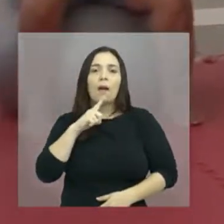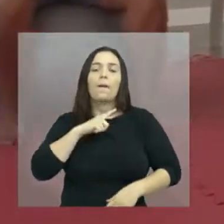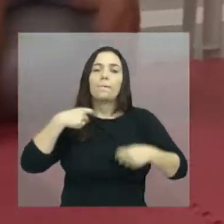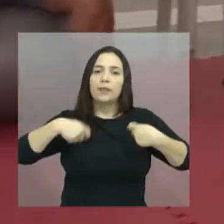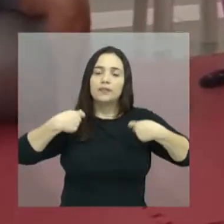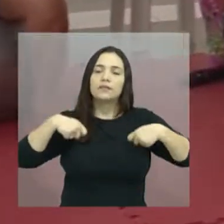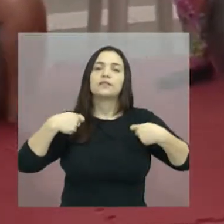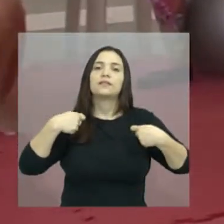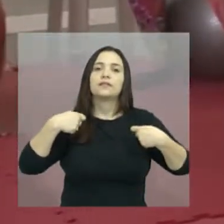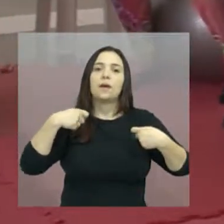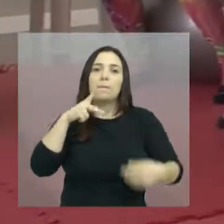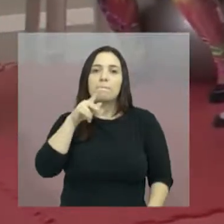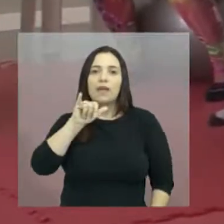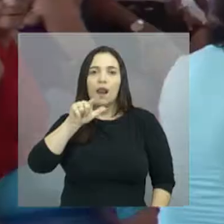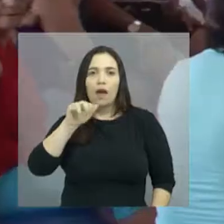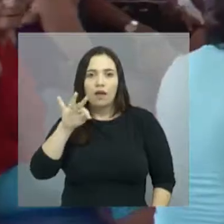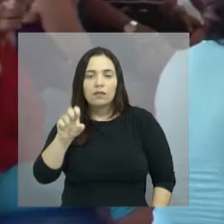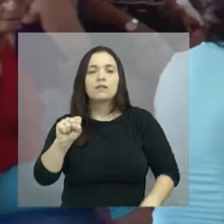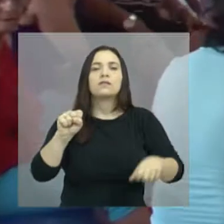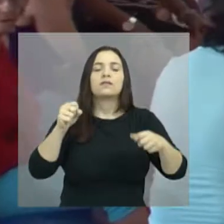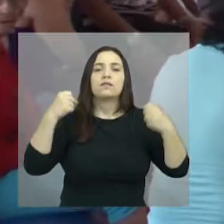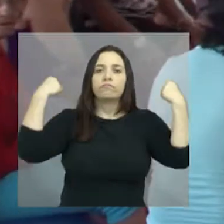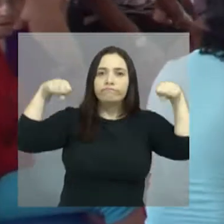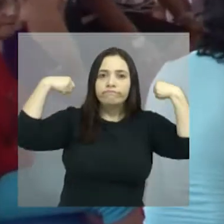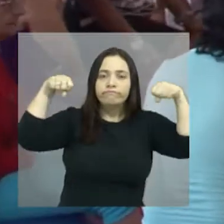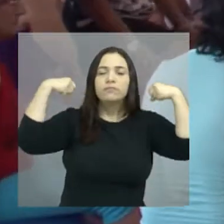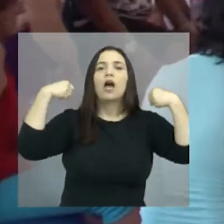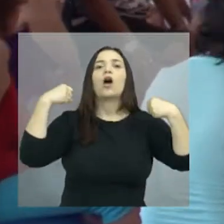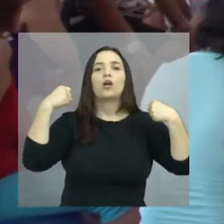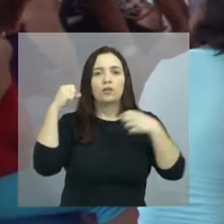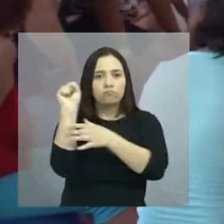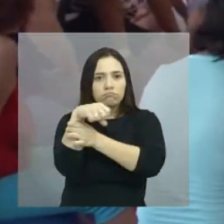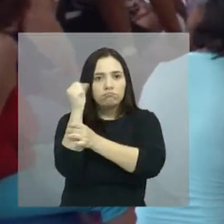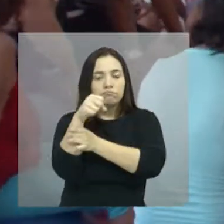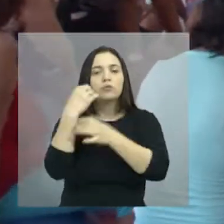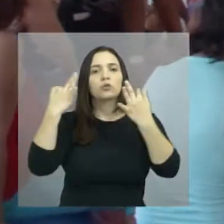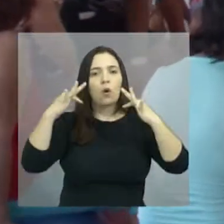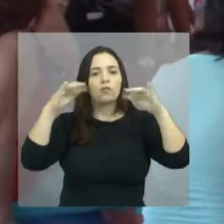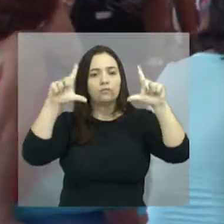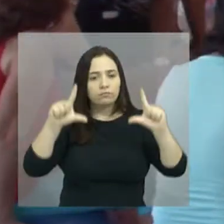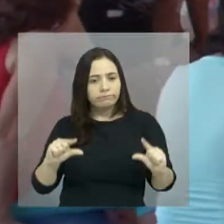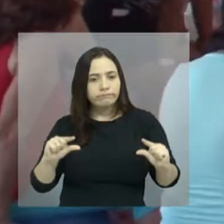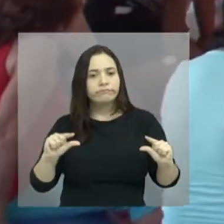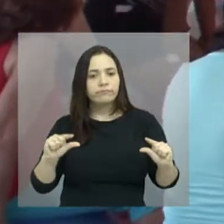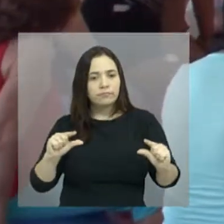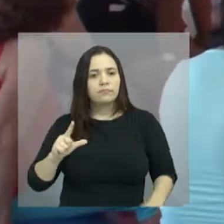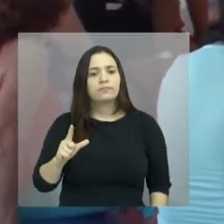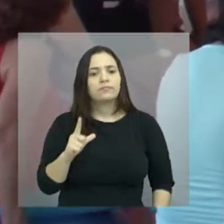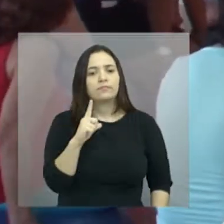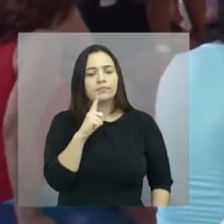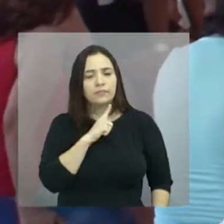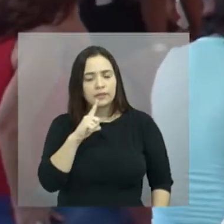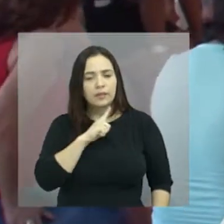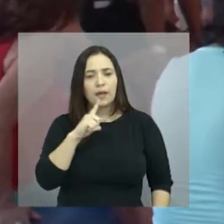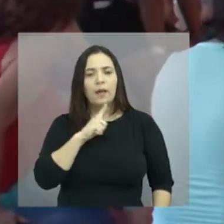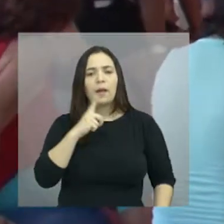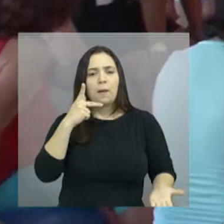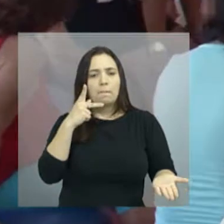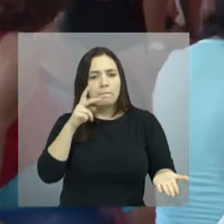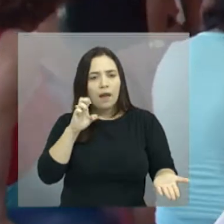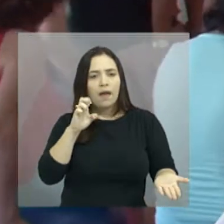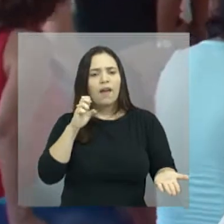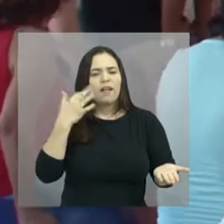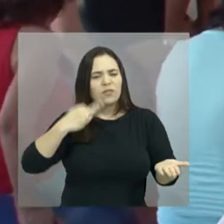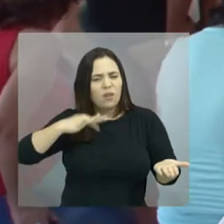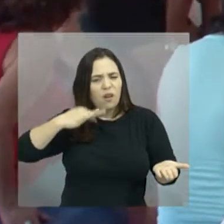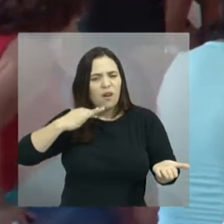é possível sentir melhoras. As dores já diminuíram mais, eu ainda sinto dores nos pés, assim, quando vou me levantar,